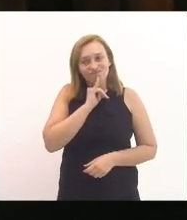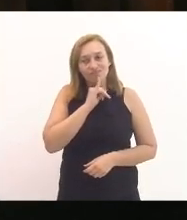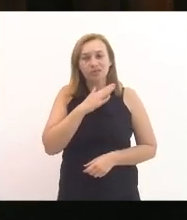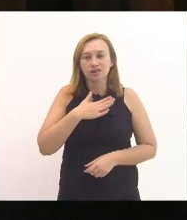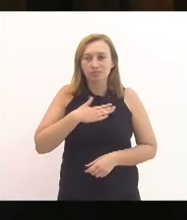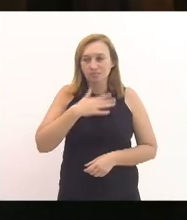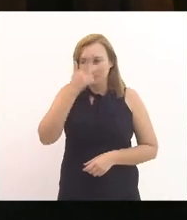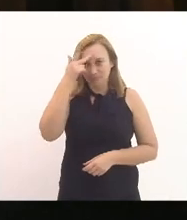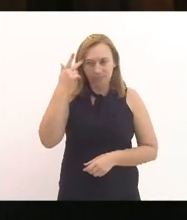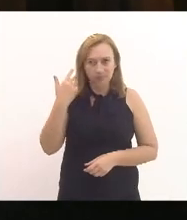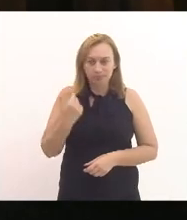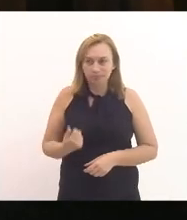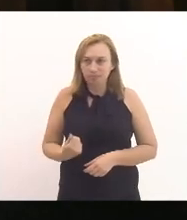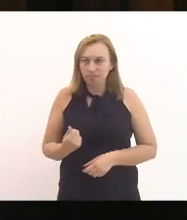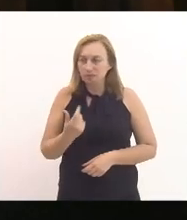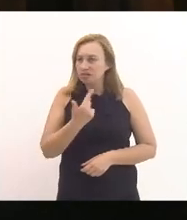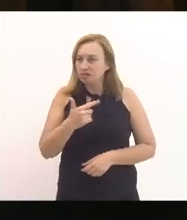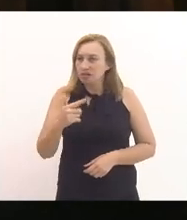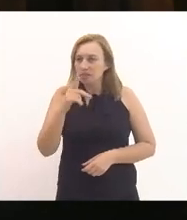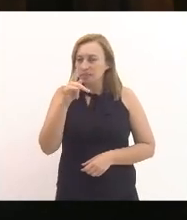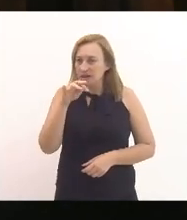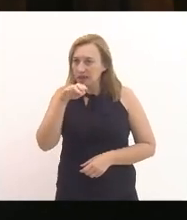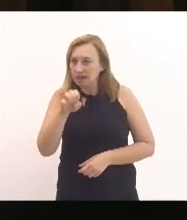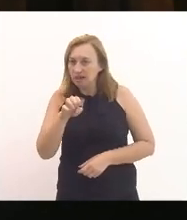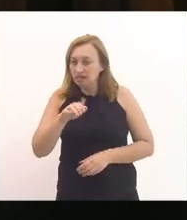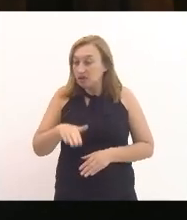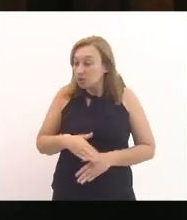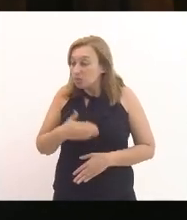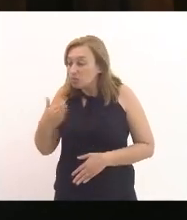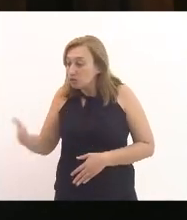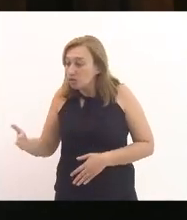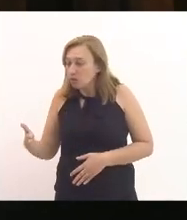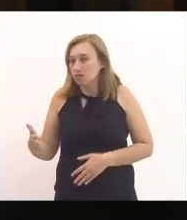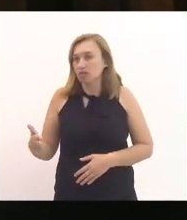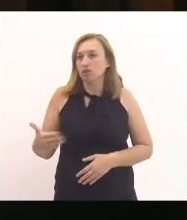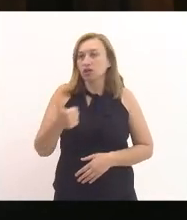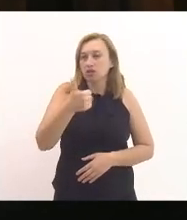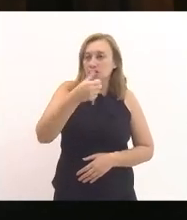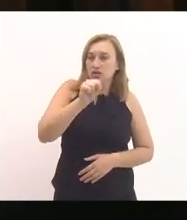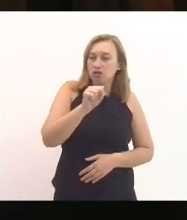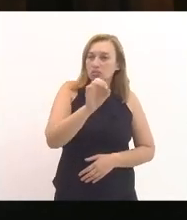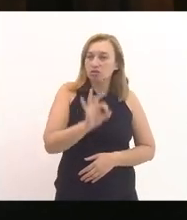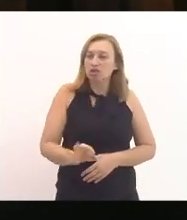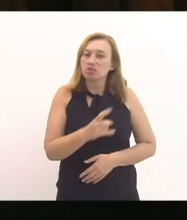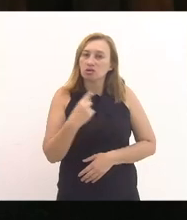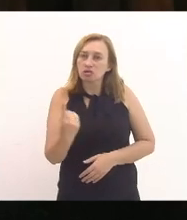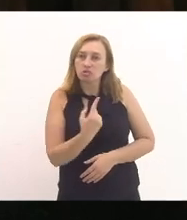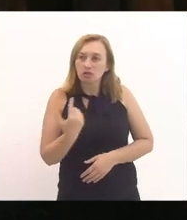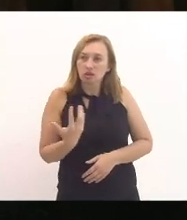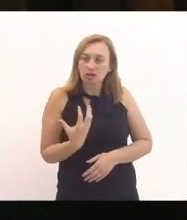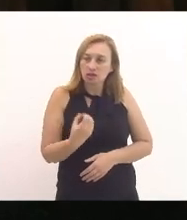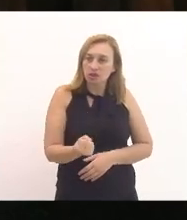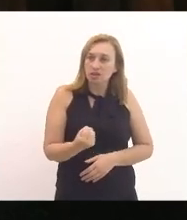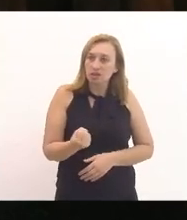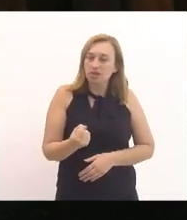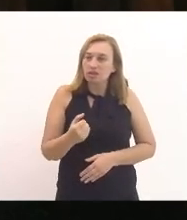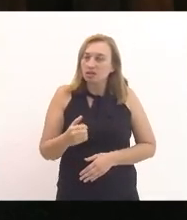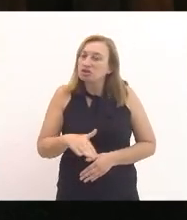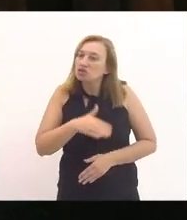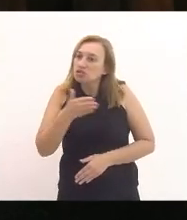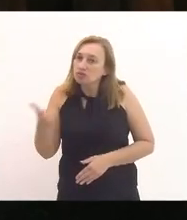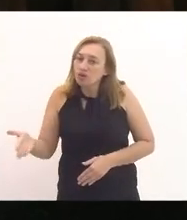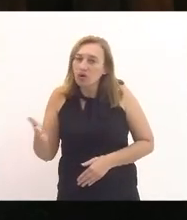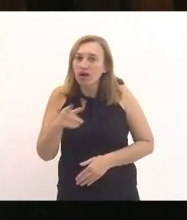pensionistas que não possuem qualidade ficaram de fora do Dezoito por cento que nós recebemos ficaram de fora